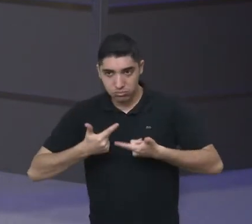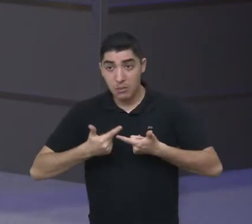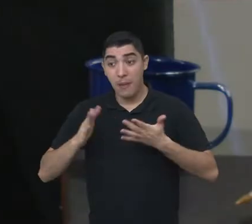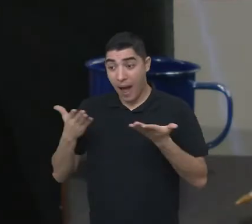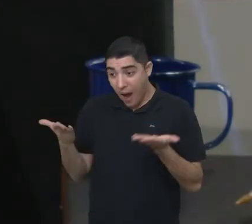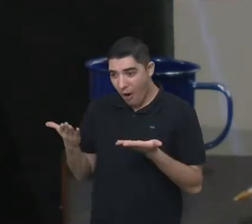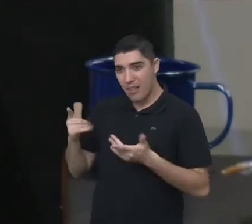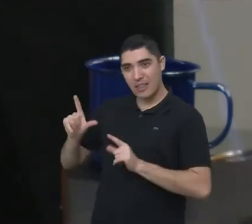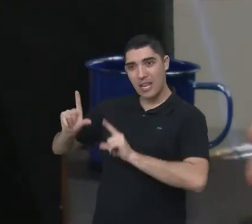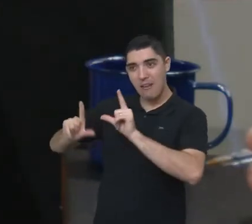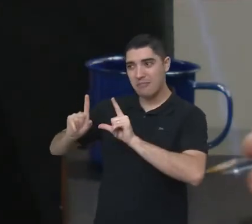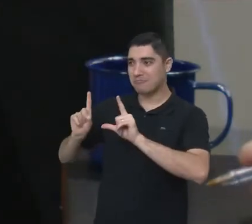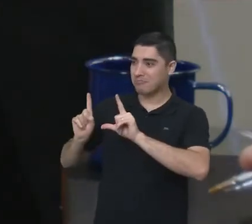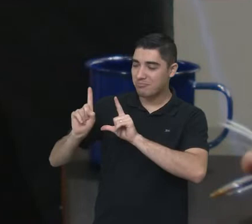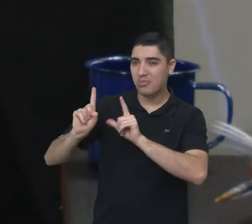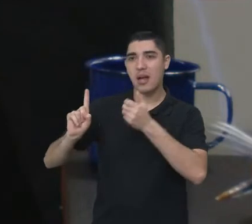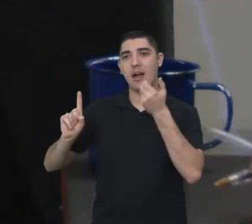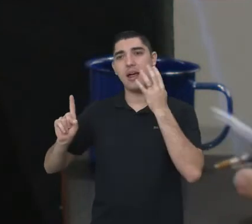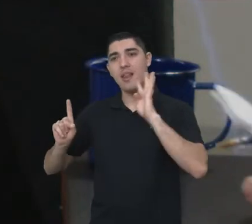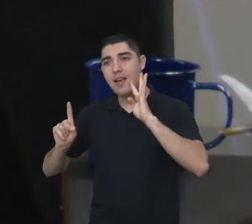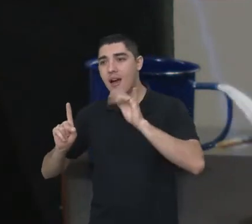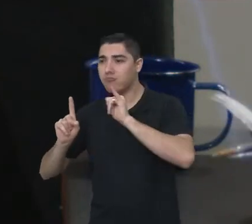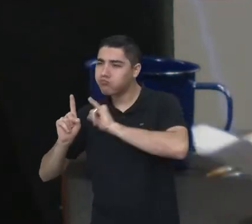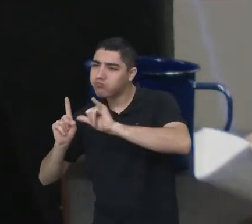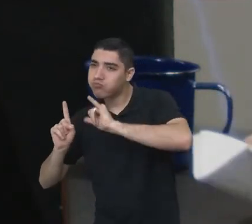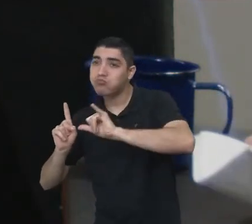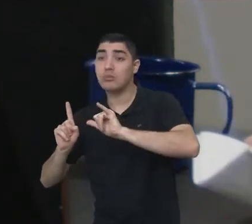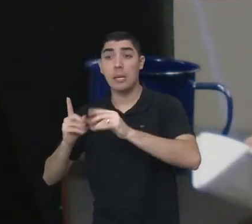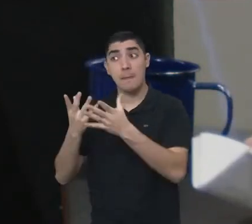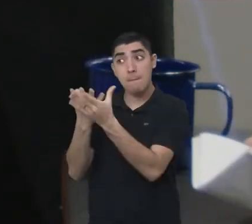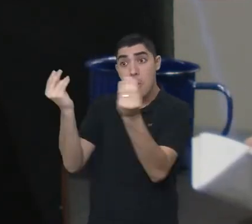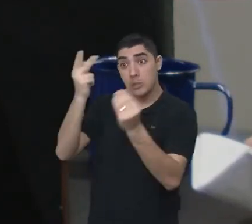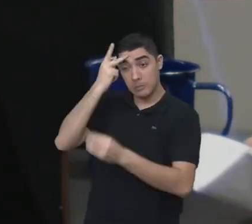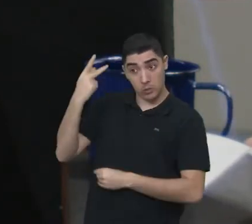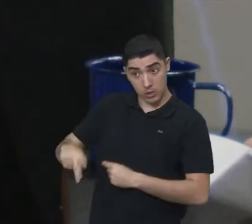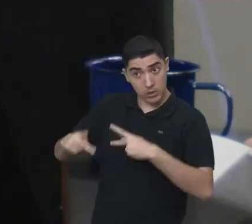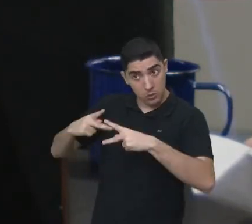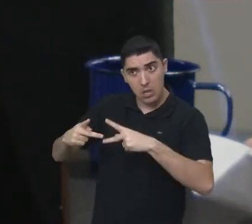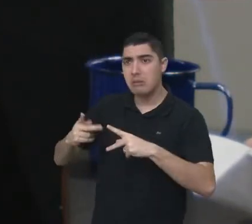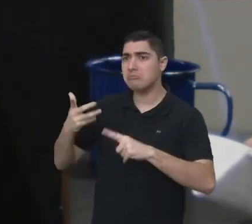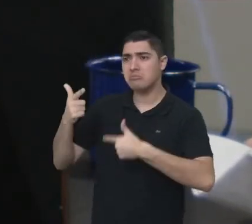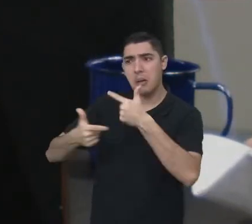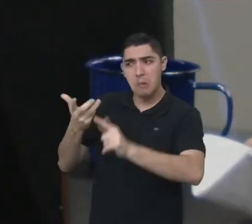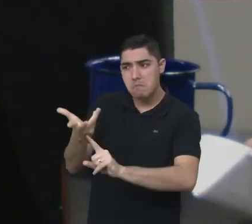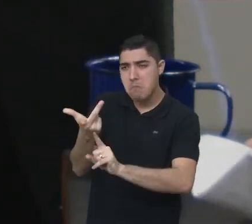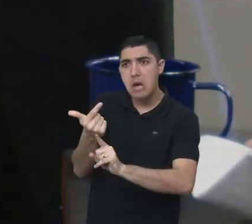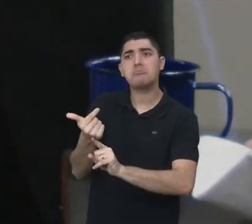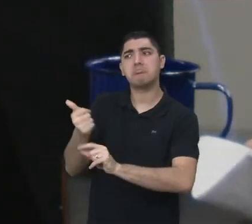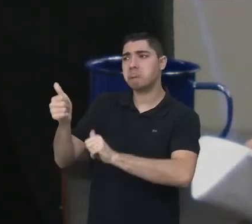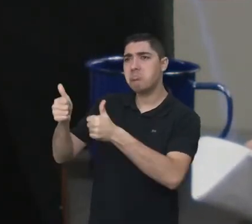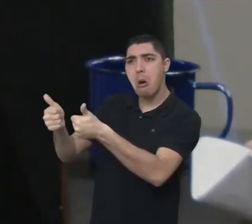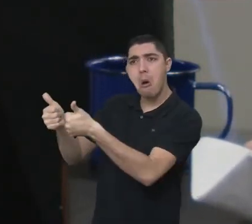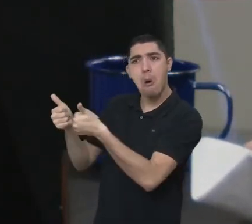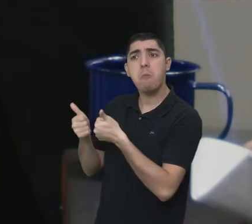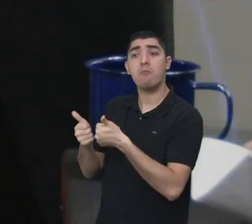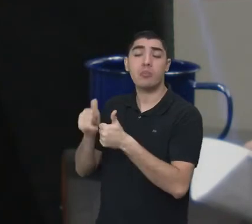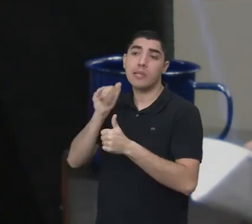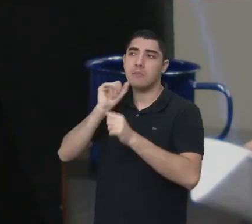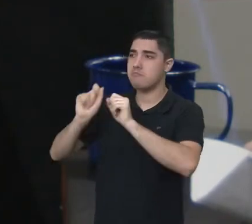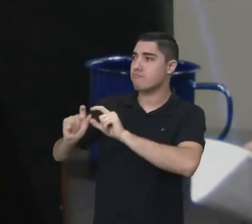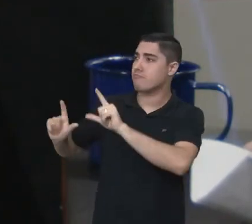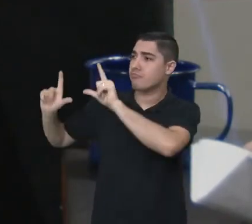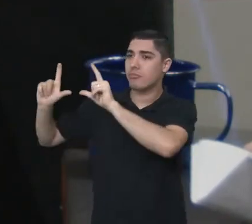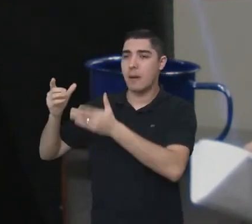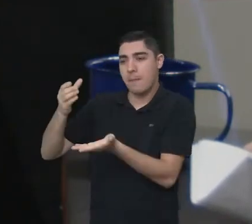espaço para trazer visibilidade para a gente. E tem muita gente bacana aqui fazendo um trabalho muito legal em arte, em mural, em caneca,